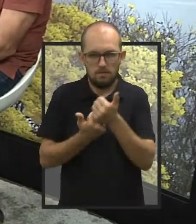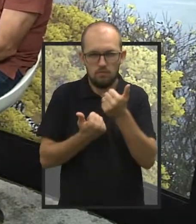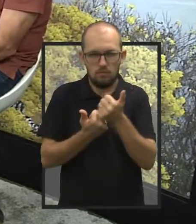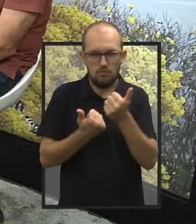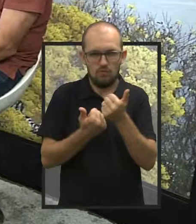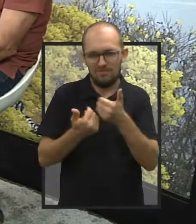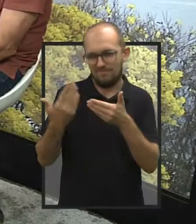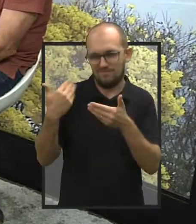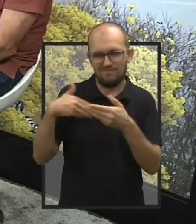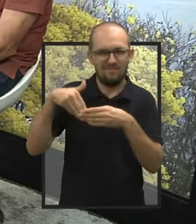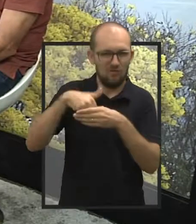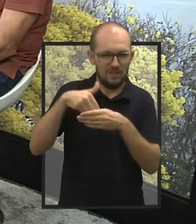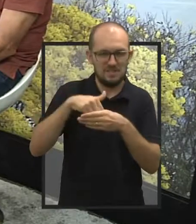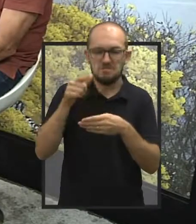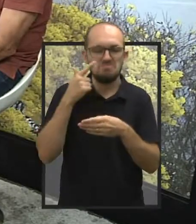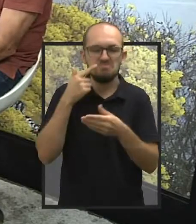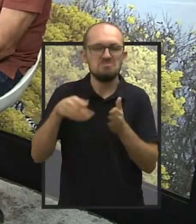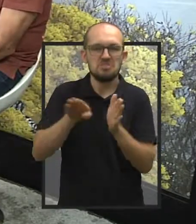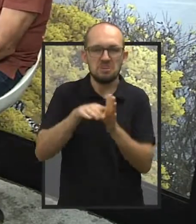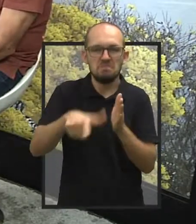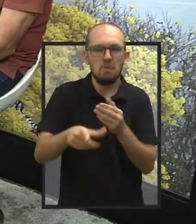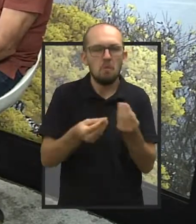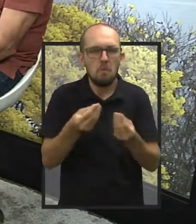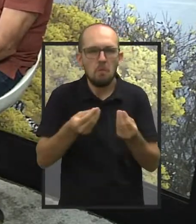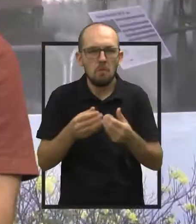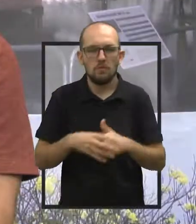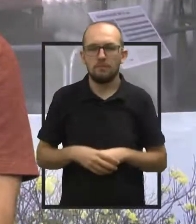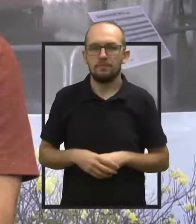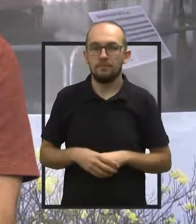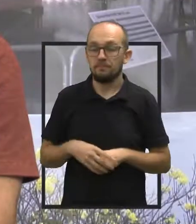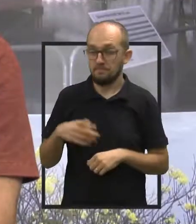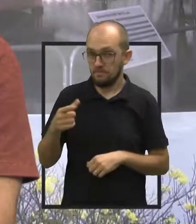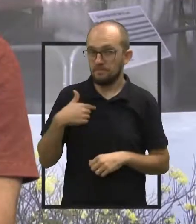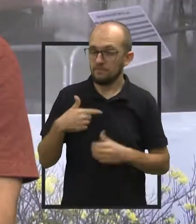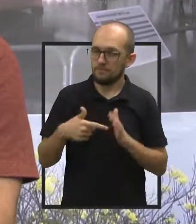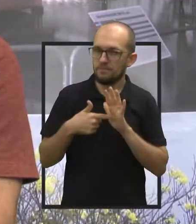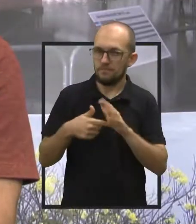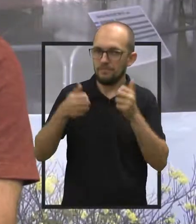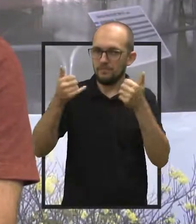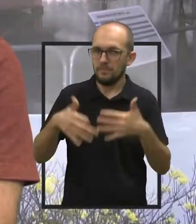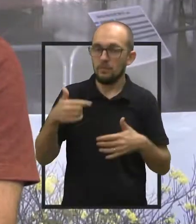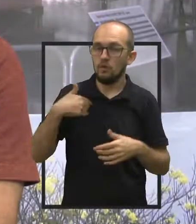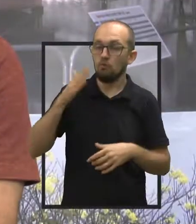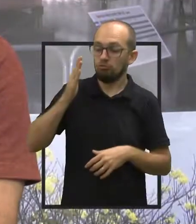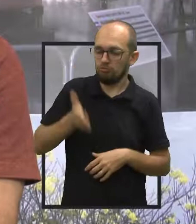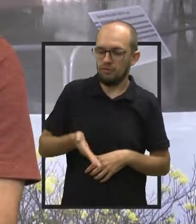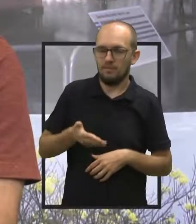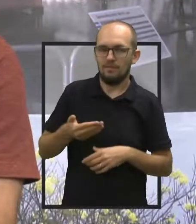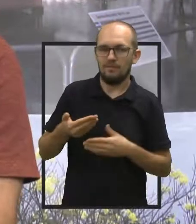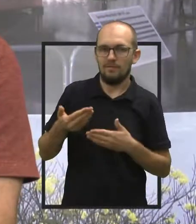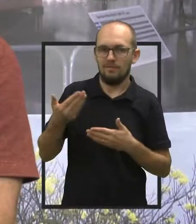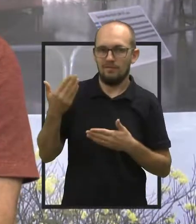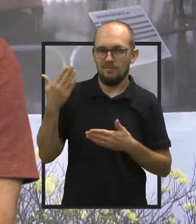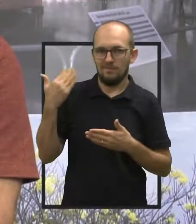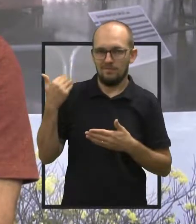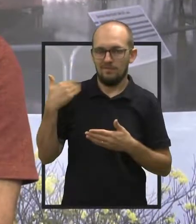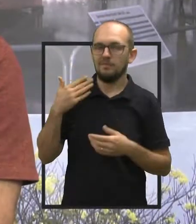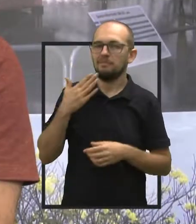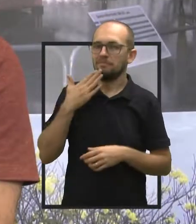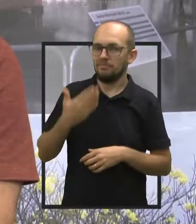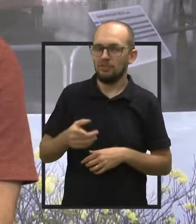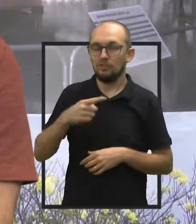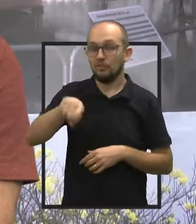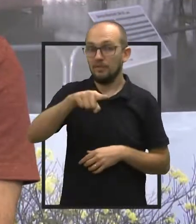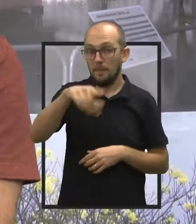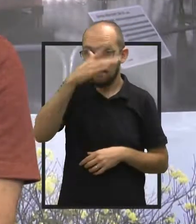durante o pleito eleitoral. Sim. O que o senhor pode trazer de informação? O que eu posso trazer de informação é que eu já solicitei, tá, para você de